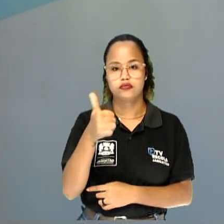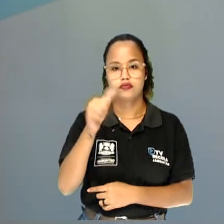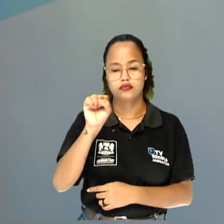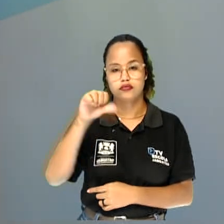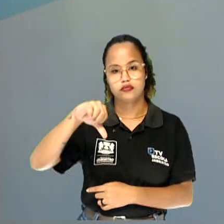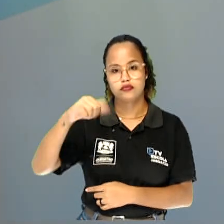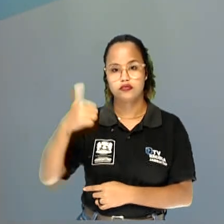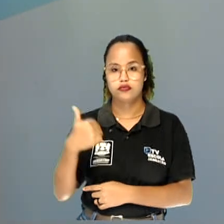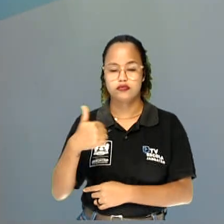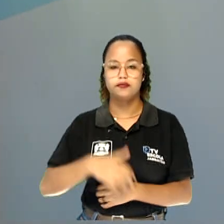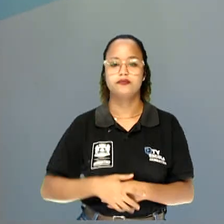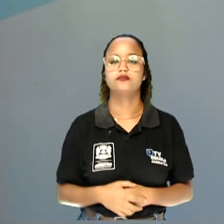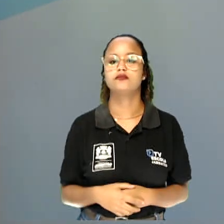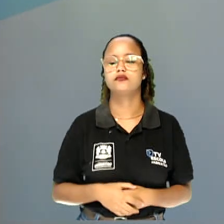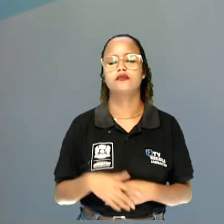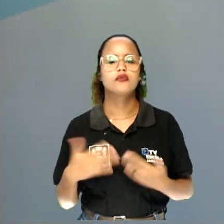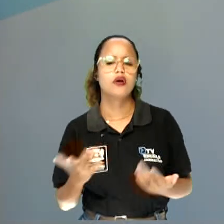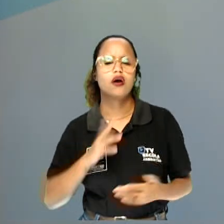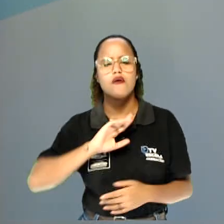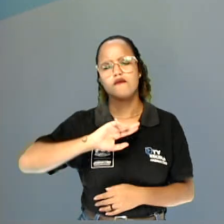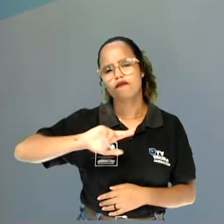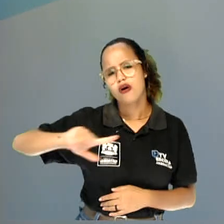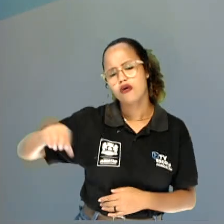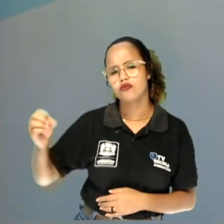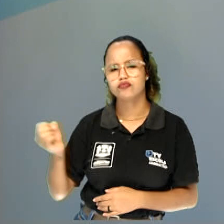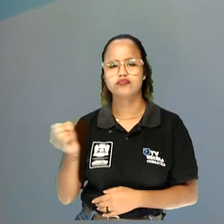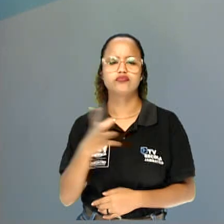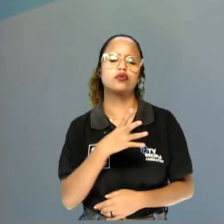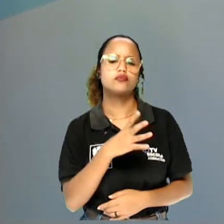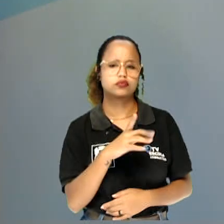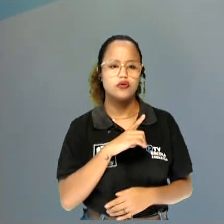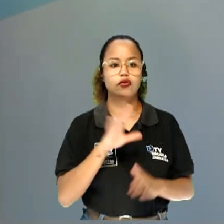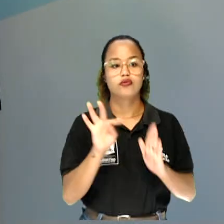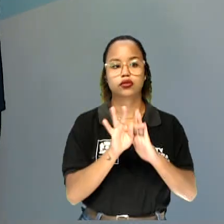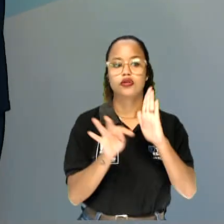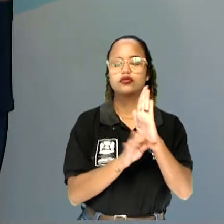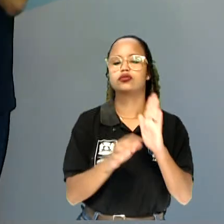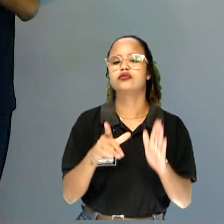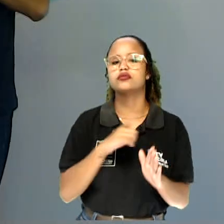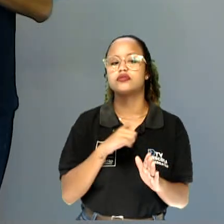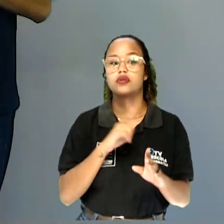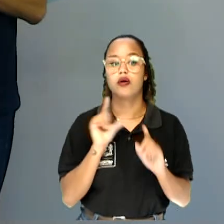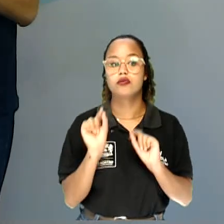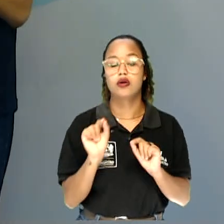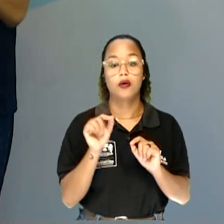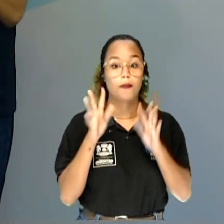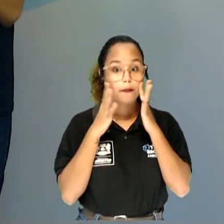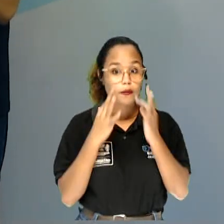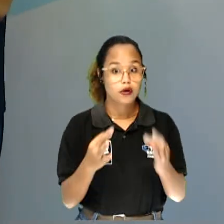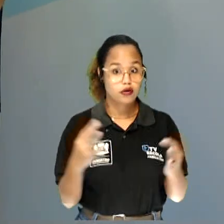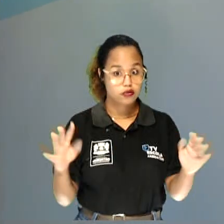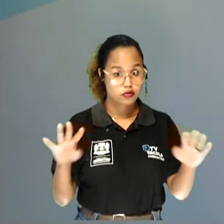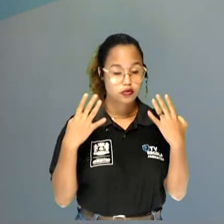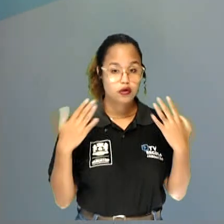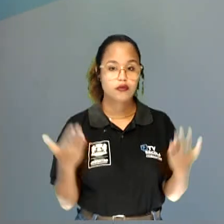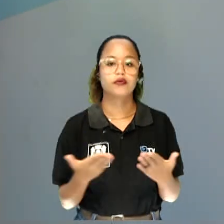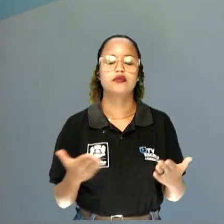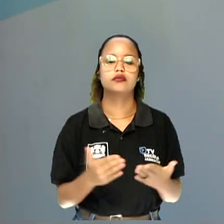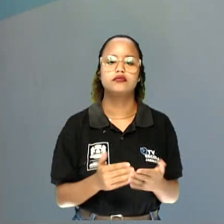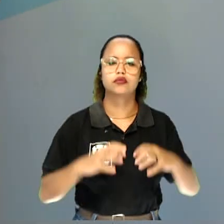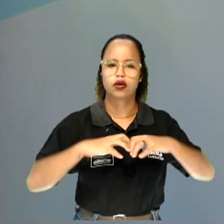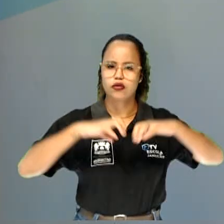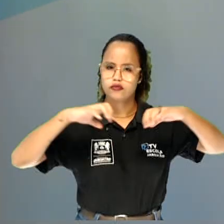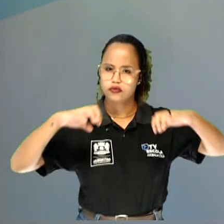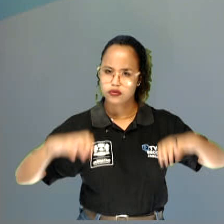1891. Entre várias novas determinações, seu texto destacava, presta atenção nisso, tá pessoal? Ó, divisão do